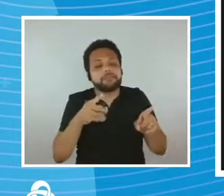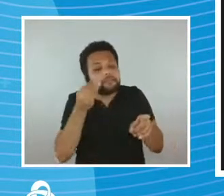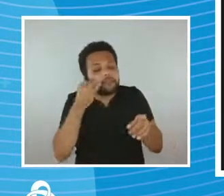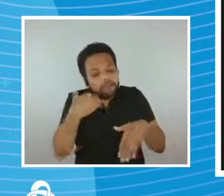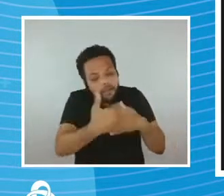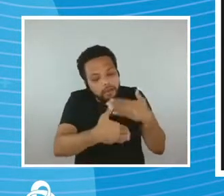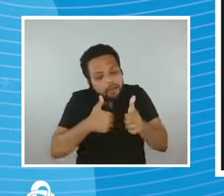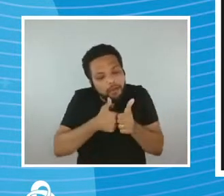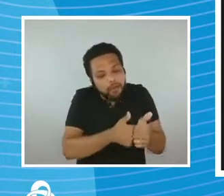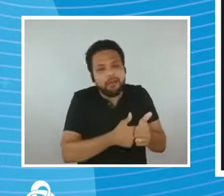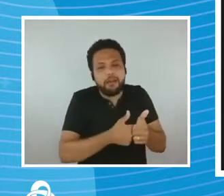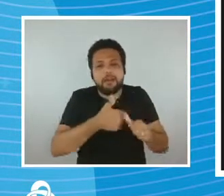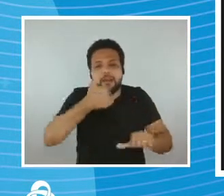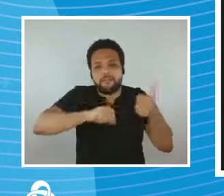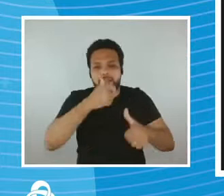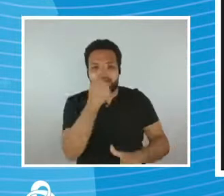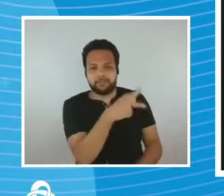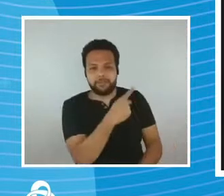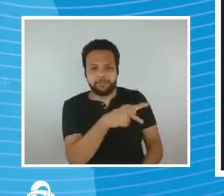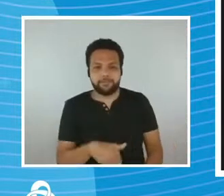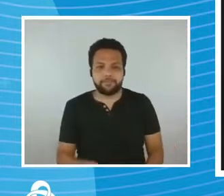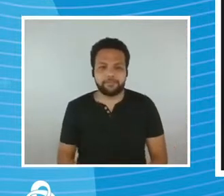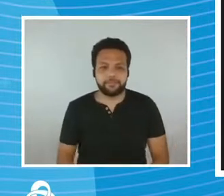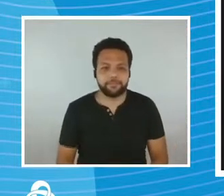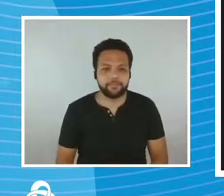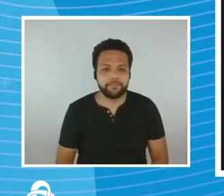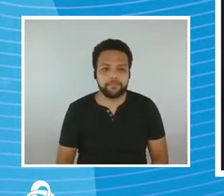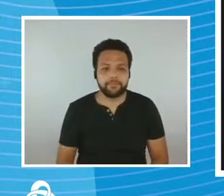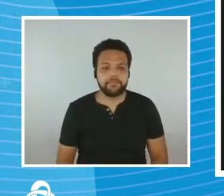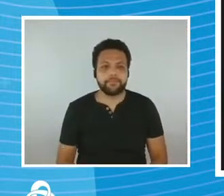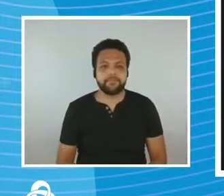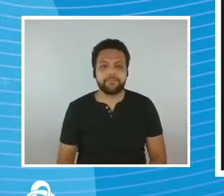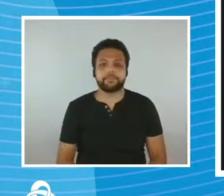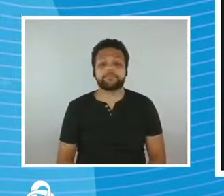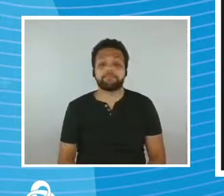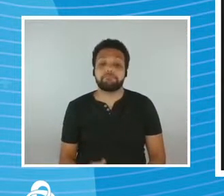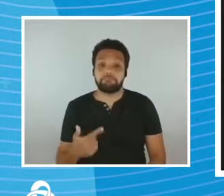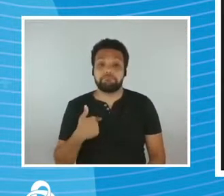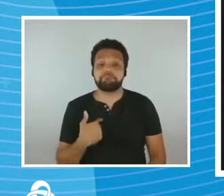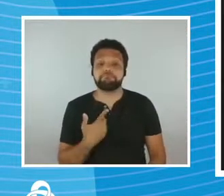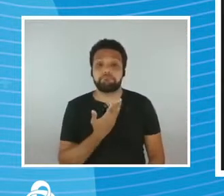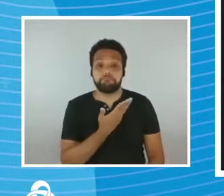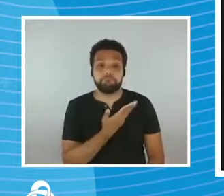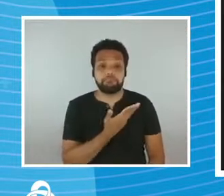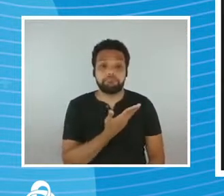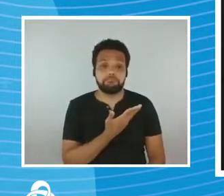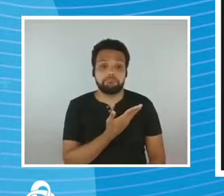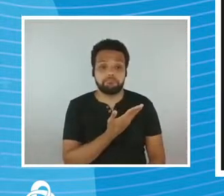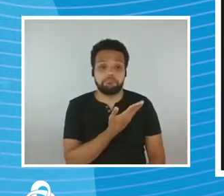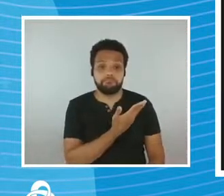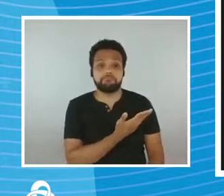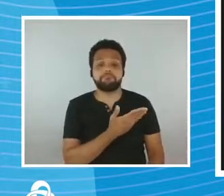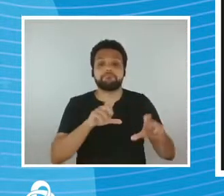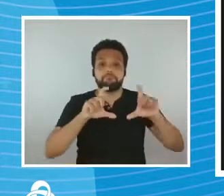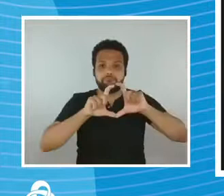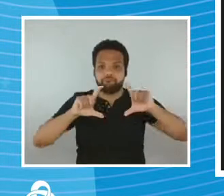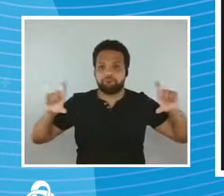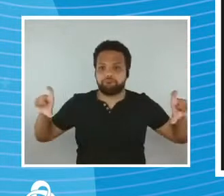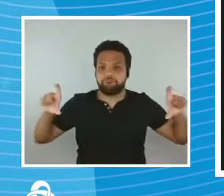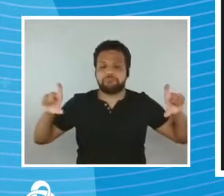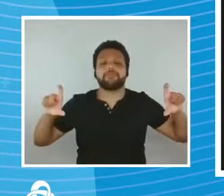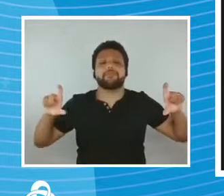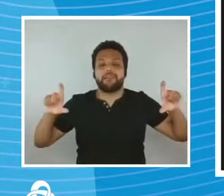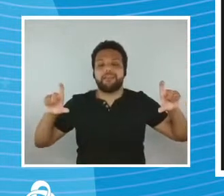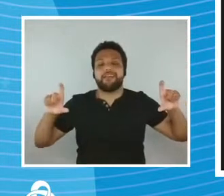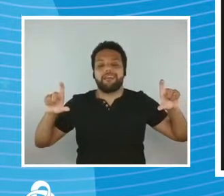pouquinho adiante. E aí eu coloco algumas frases que talvez tenham um certo tom de polemizar, no sentido de